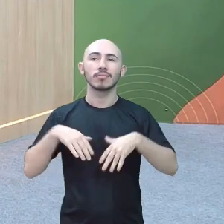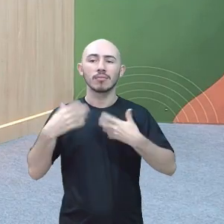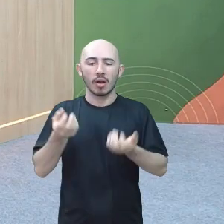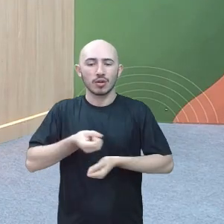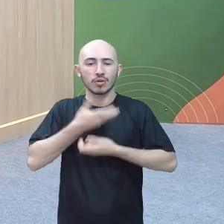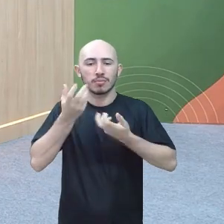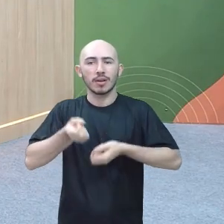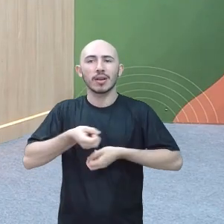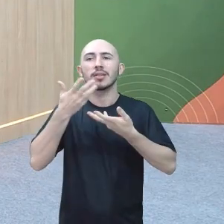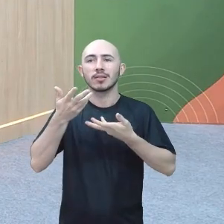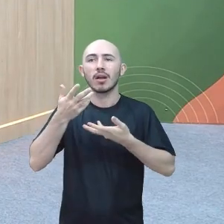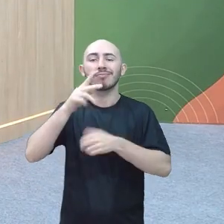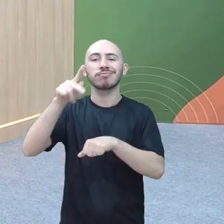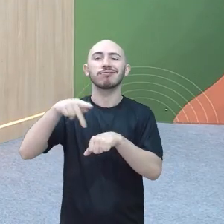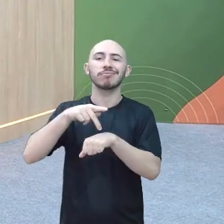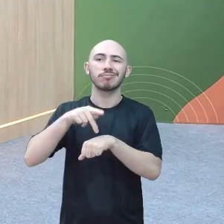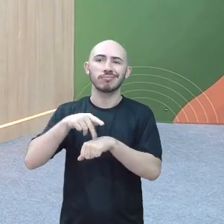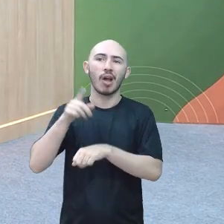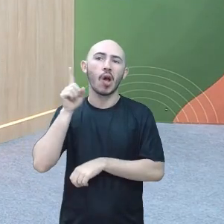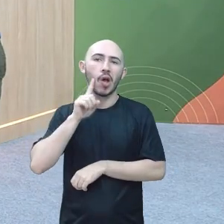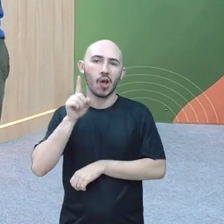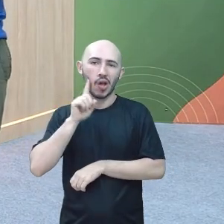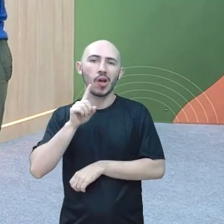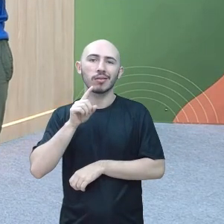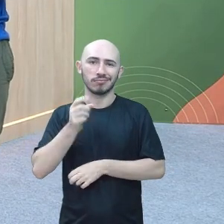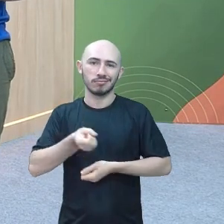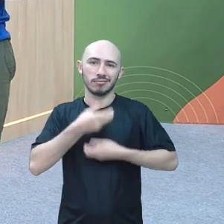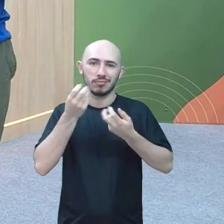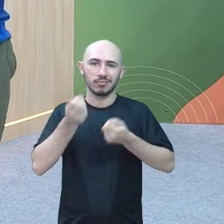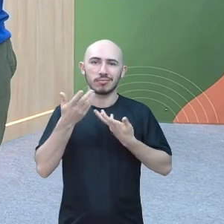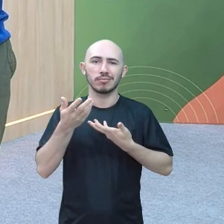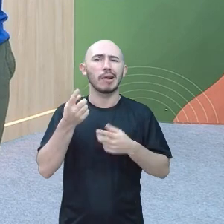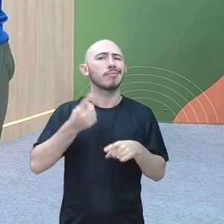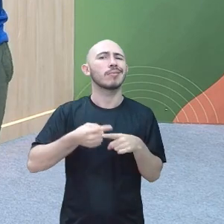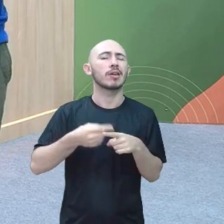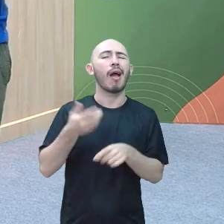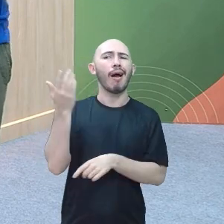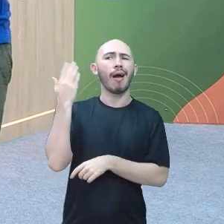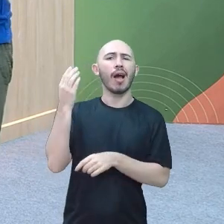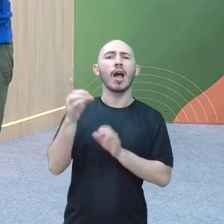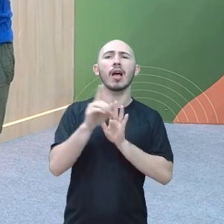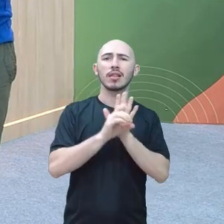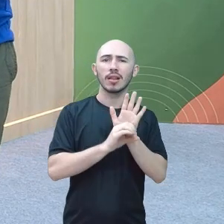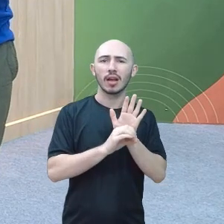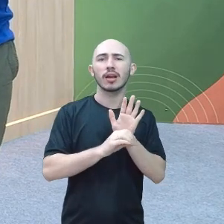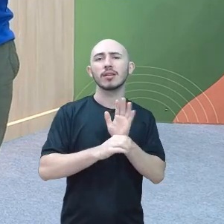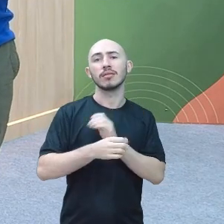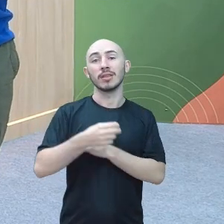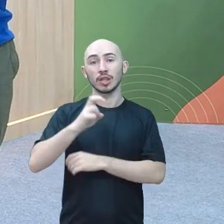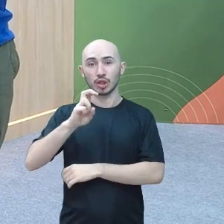manifestações norte-americanas. Por quê? Porque na década de 50,